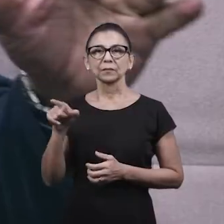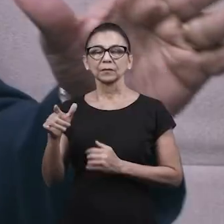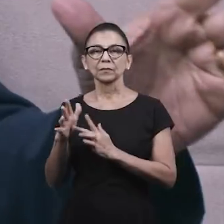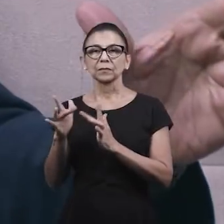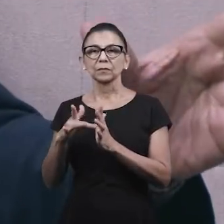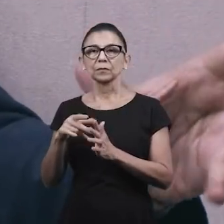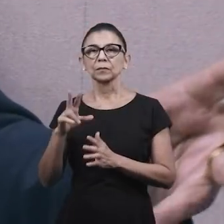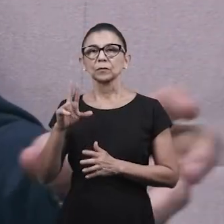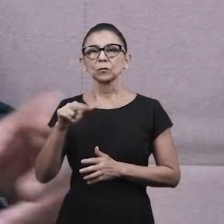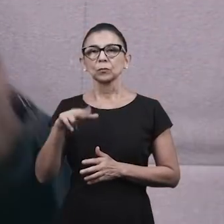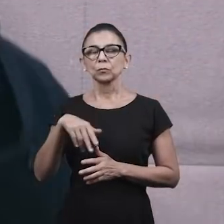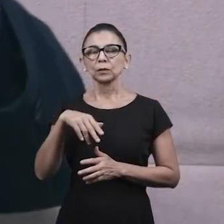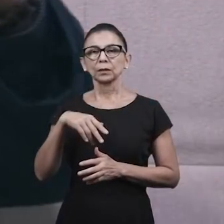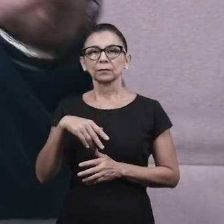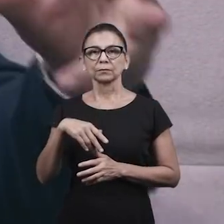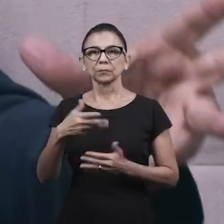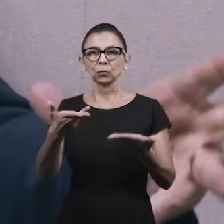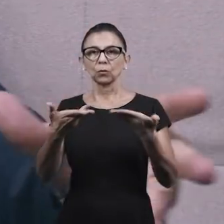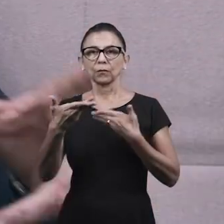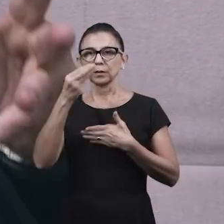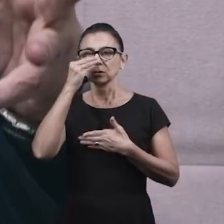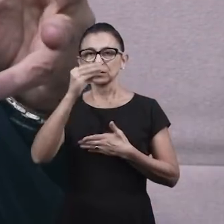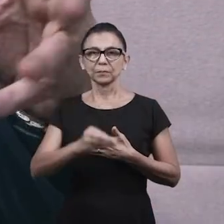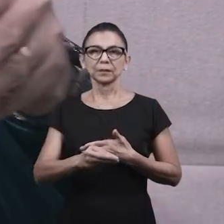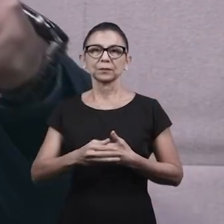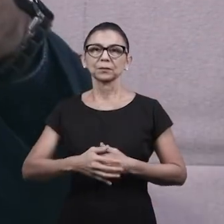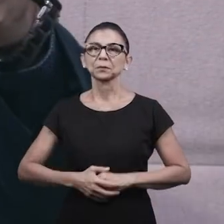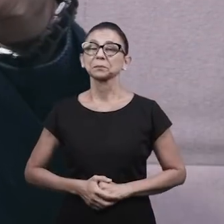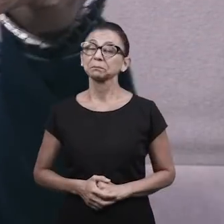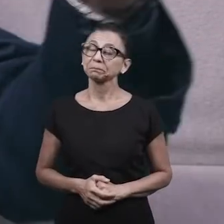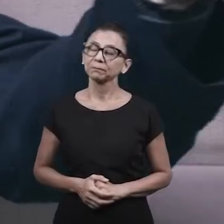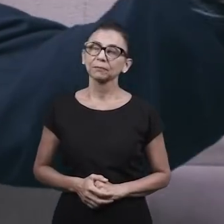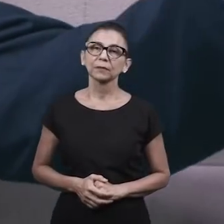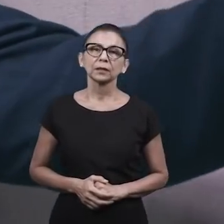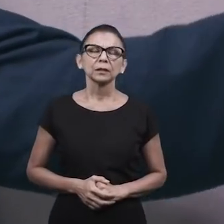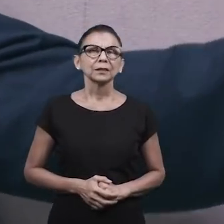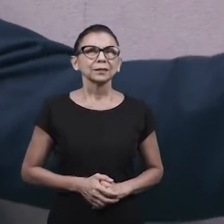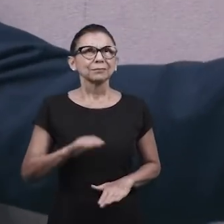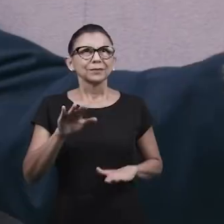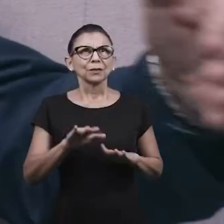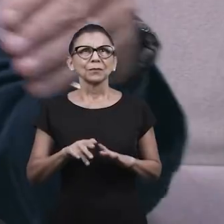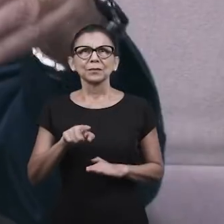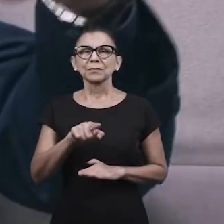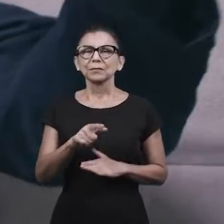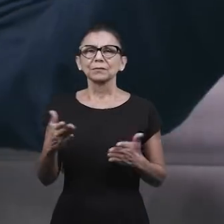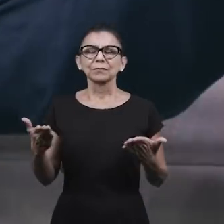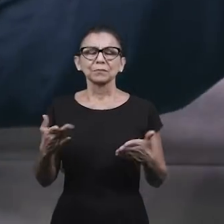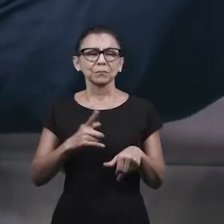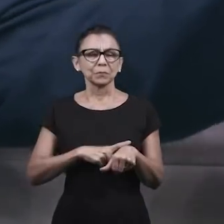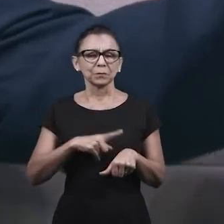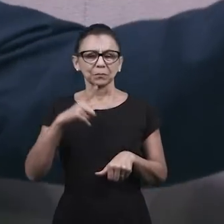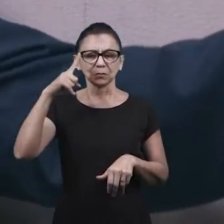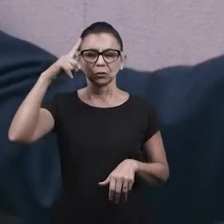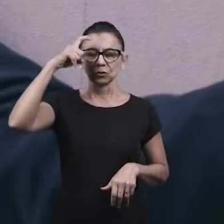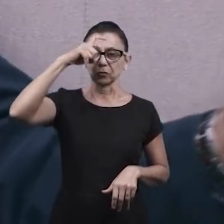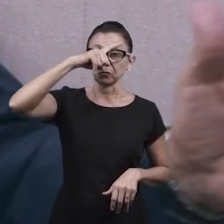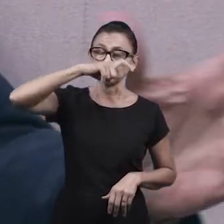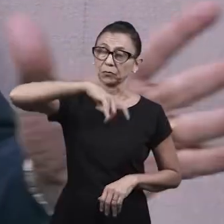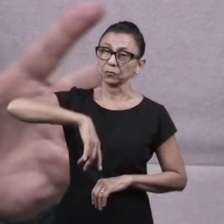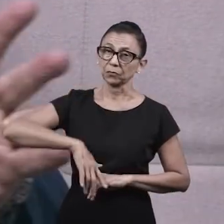Mas, quando chegaram em Emaús, Jesus fez que ia embora, eles convidaram, fica conosco, Que